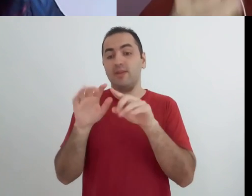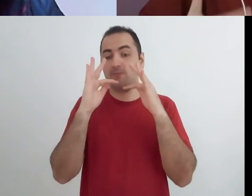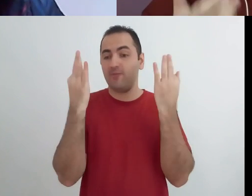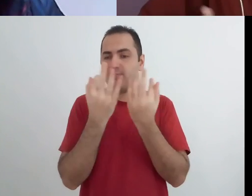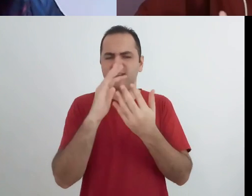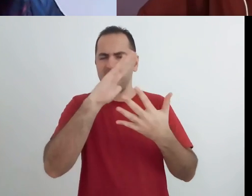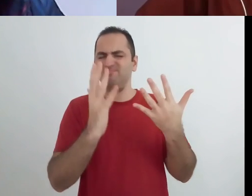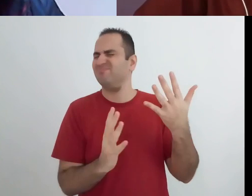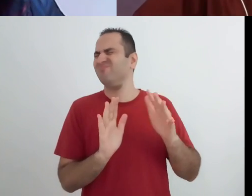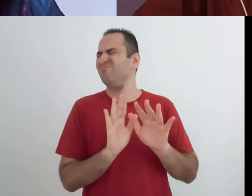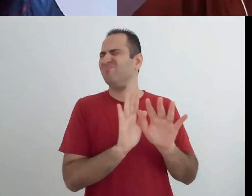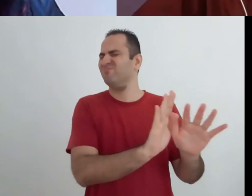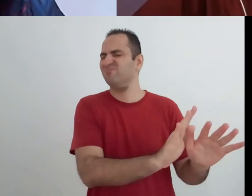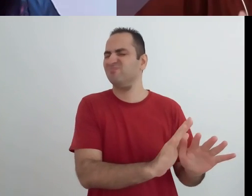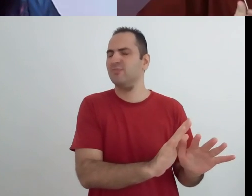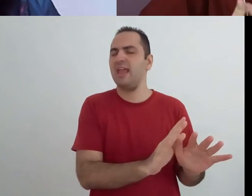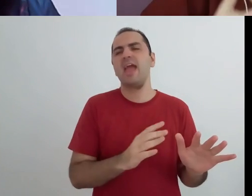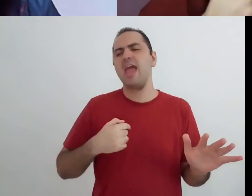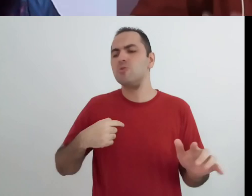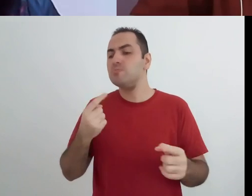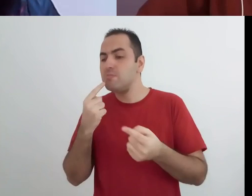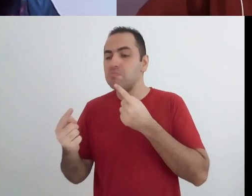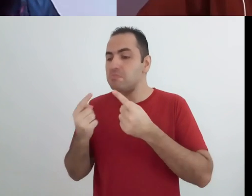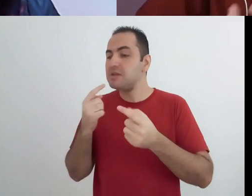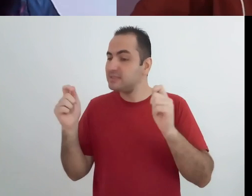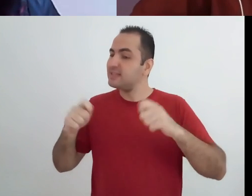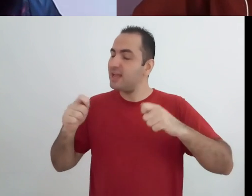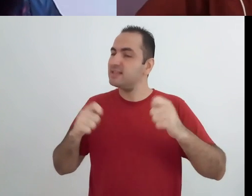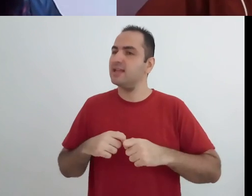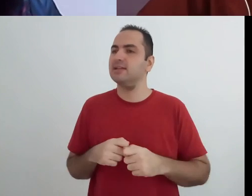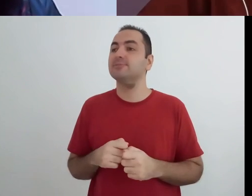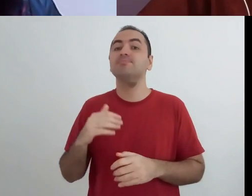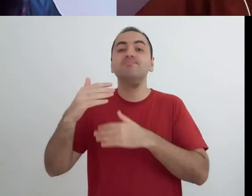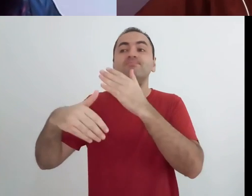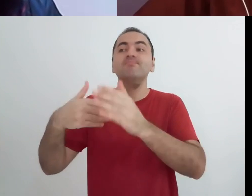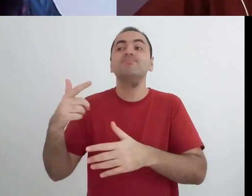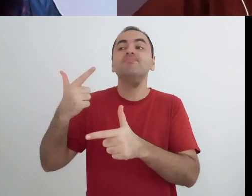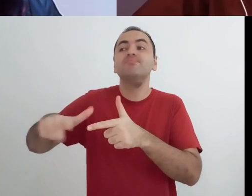E aí, o que isso pode gerar para a pessoa? Tanto para a família como para a pessoa surda?